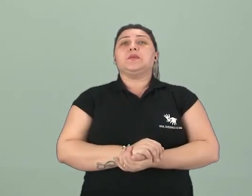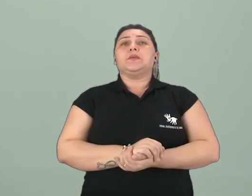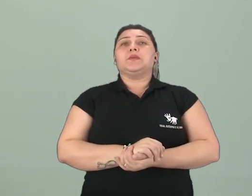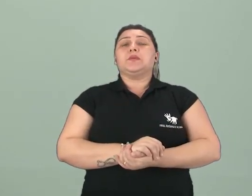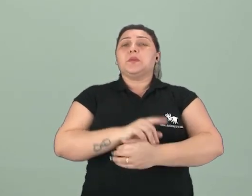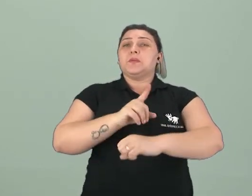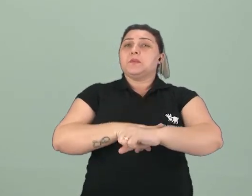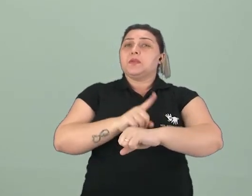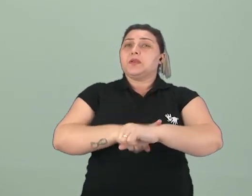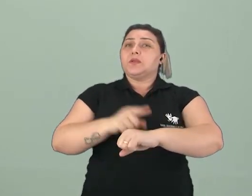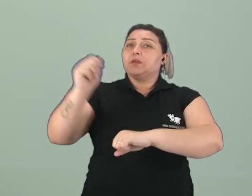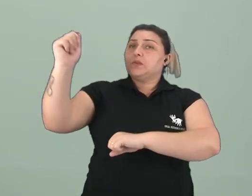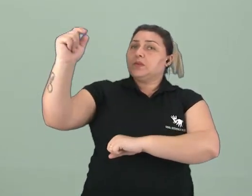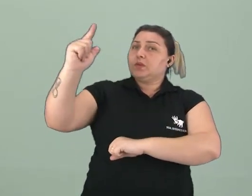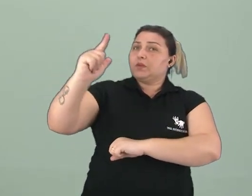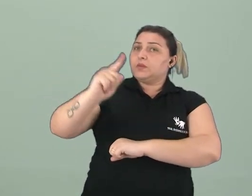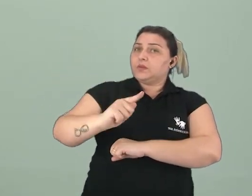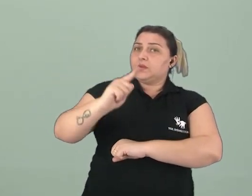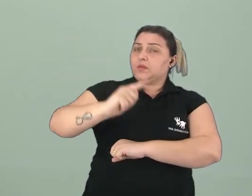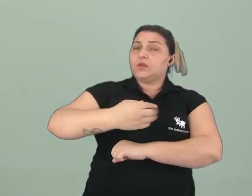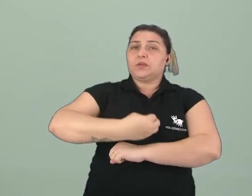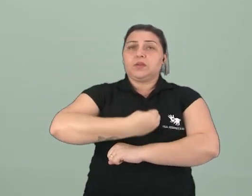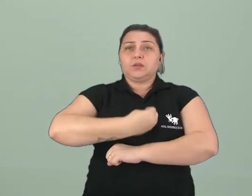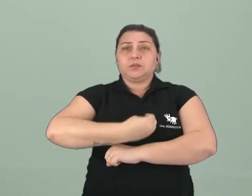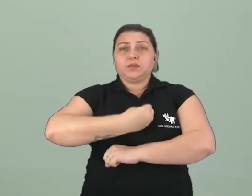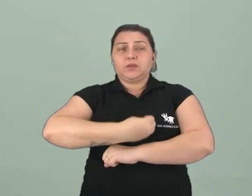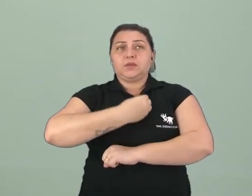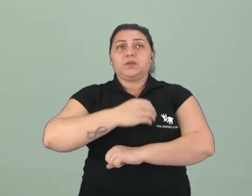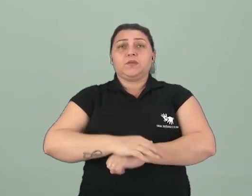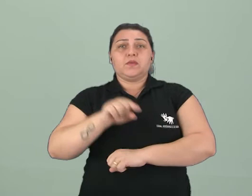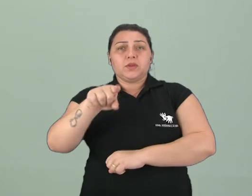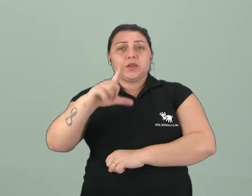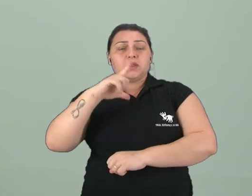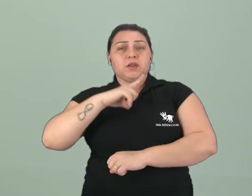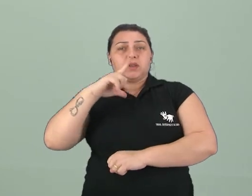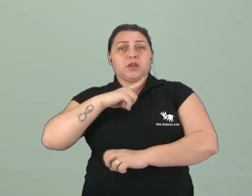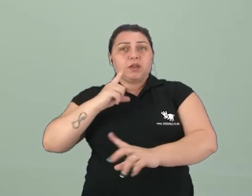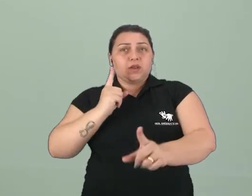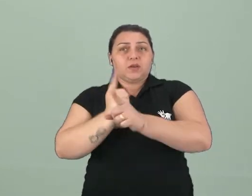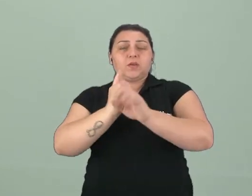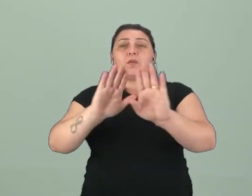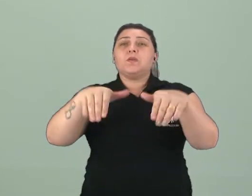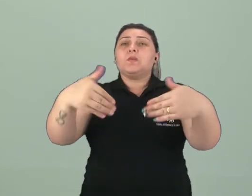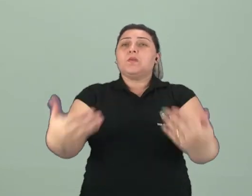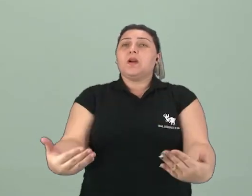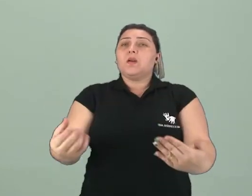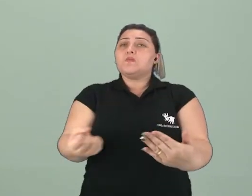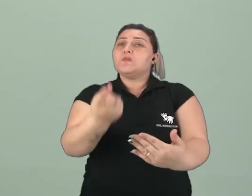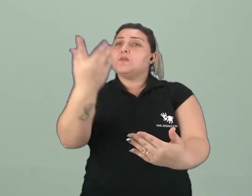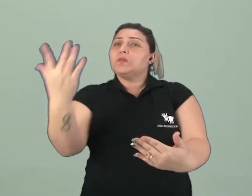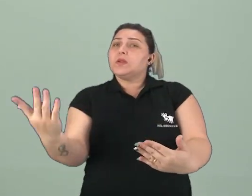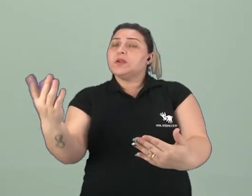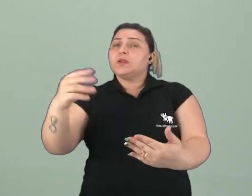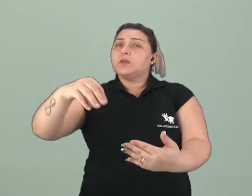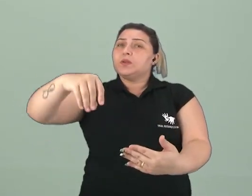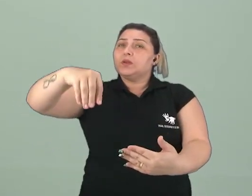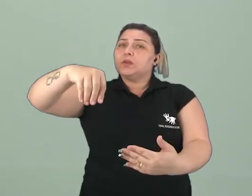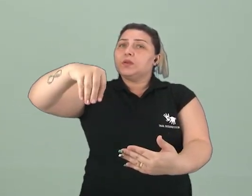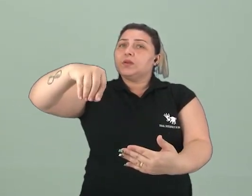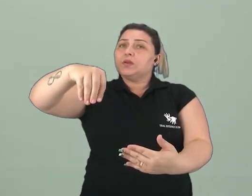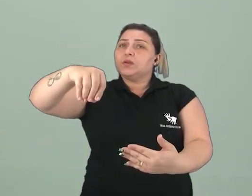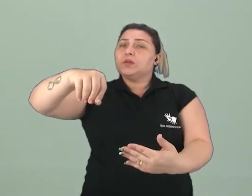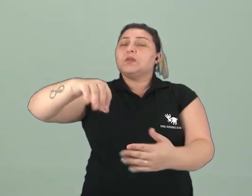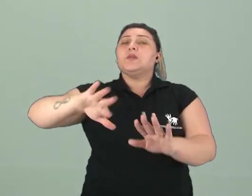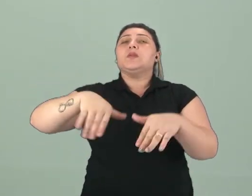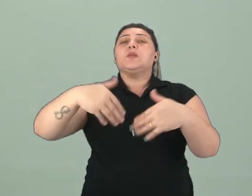do período que o sol estava presente, você tinha que descobrir qual era a quantidade de areia